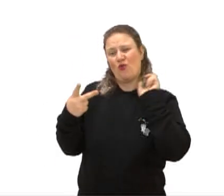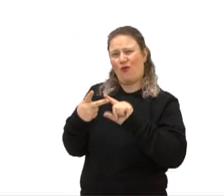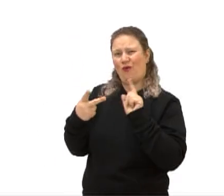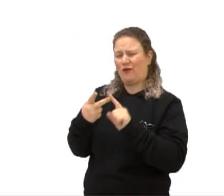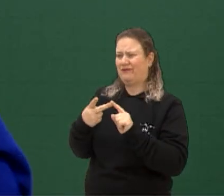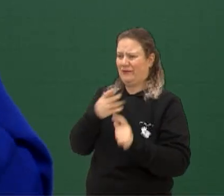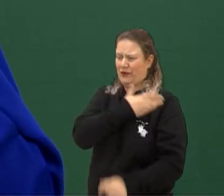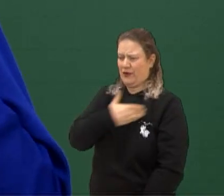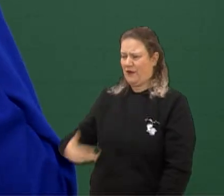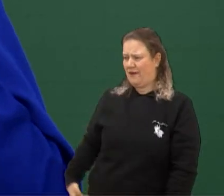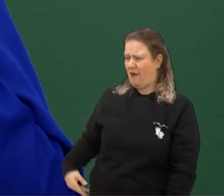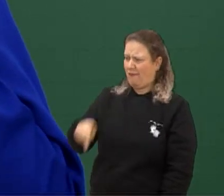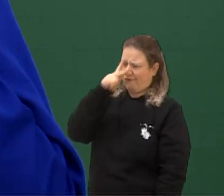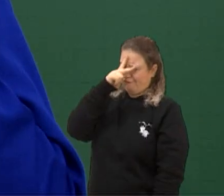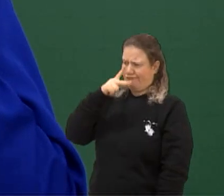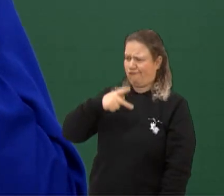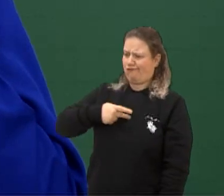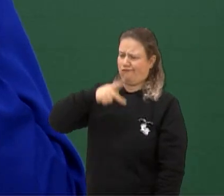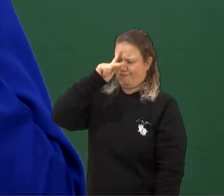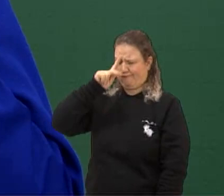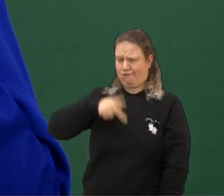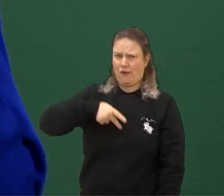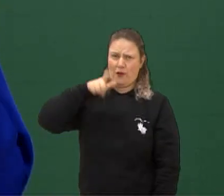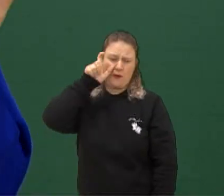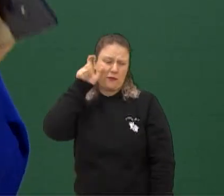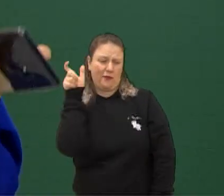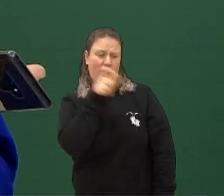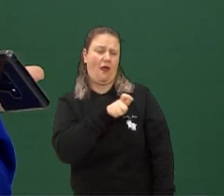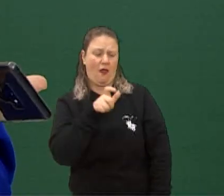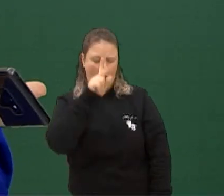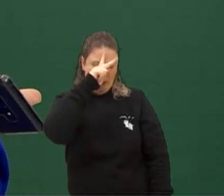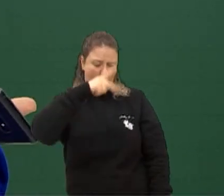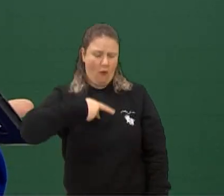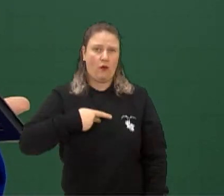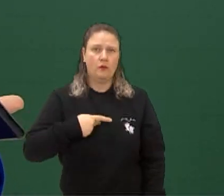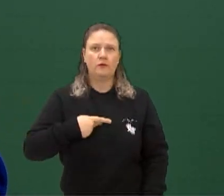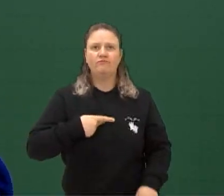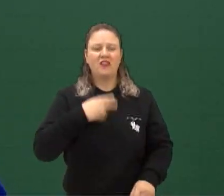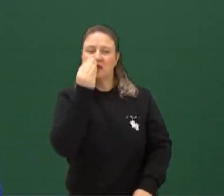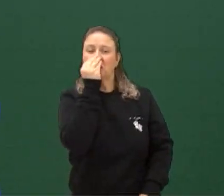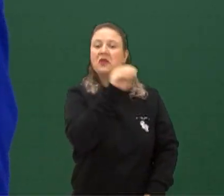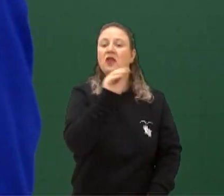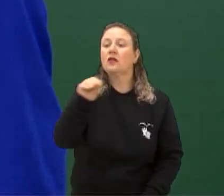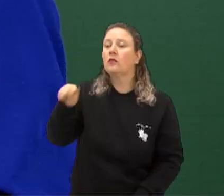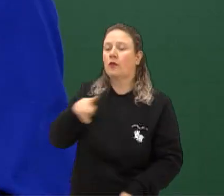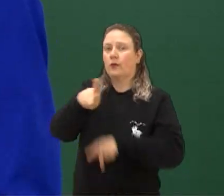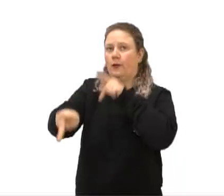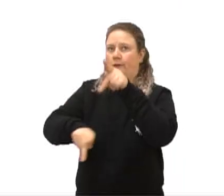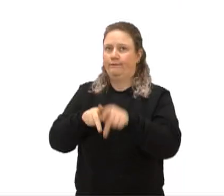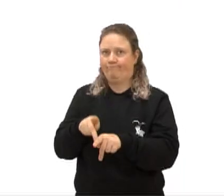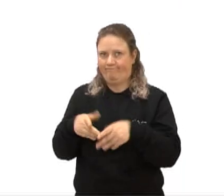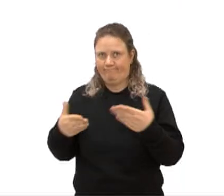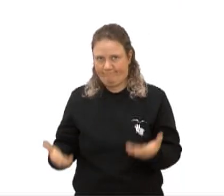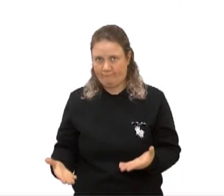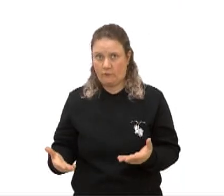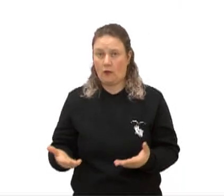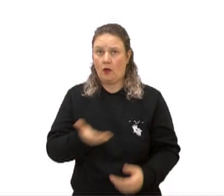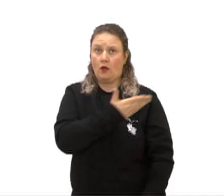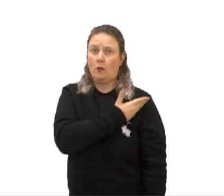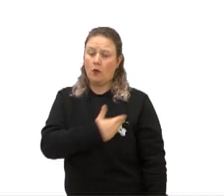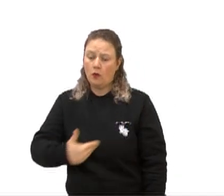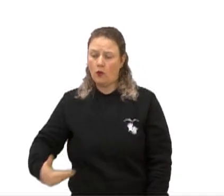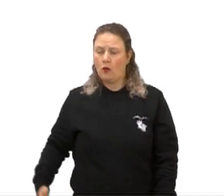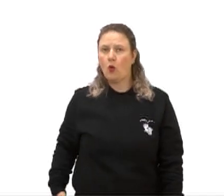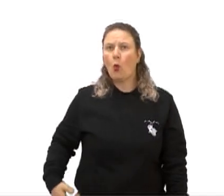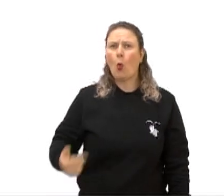que governa, governa só no seu interesse e não no interesse coletivo. Tá? Uma forma de governo boa, onde um